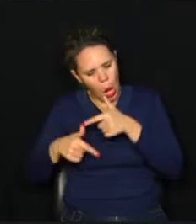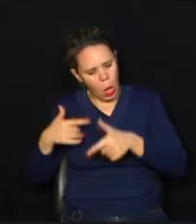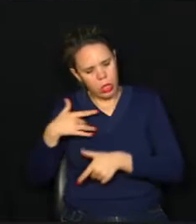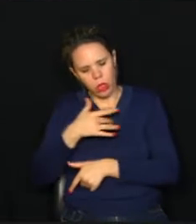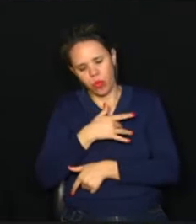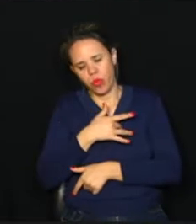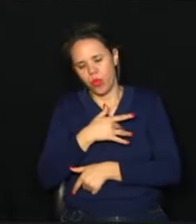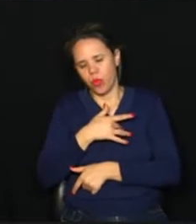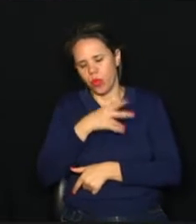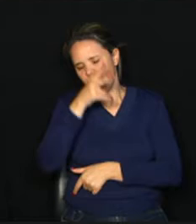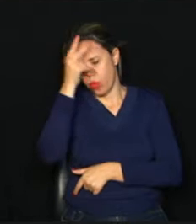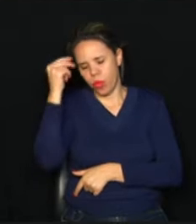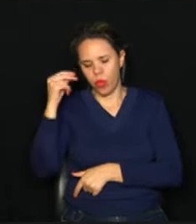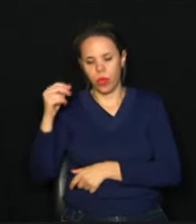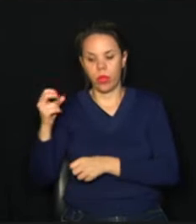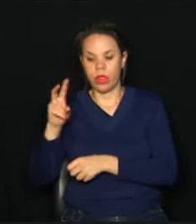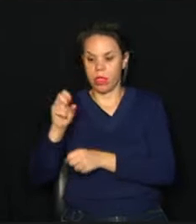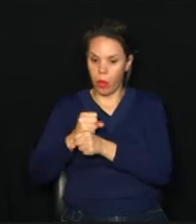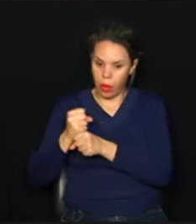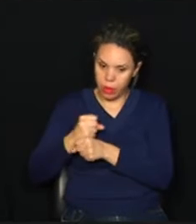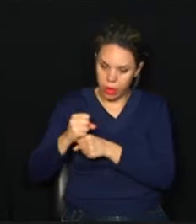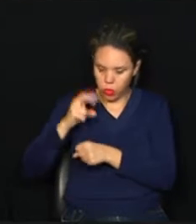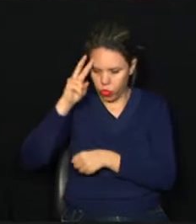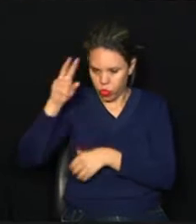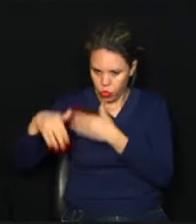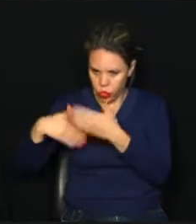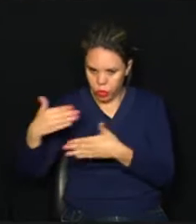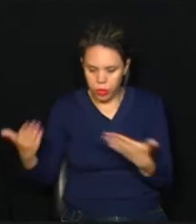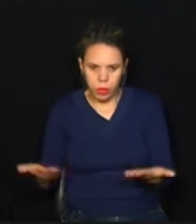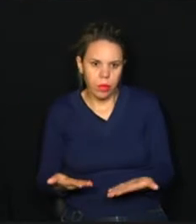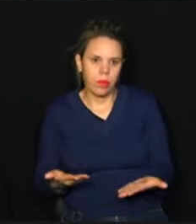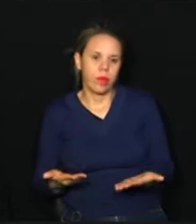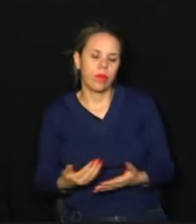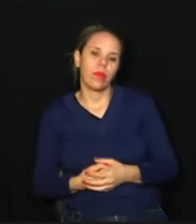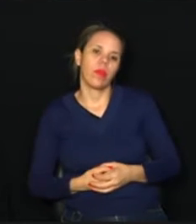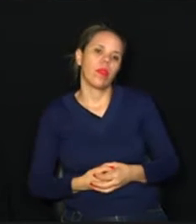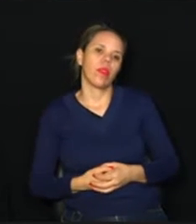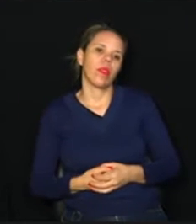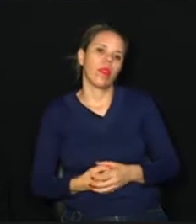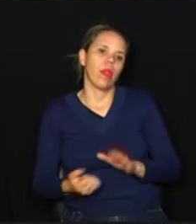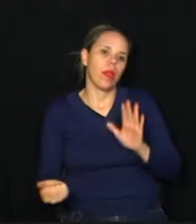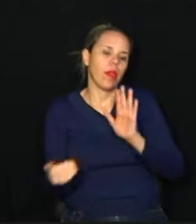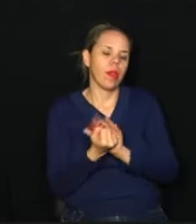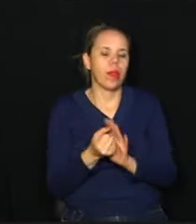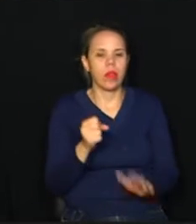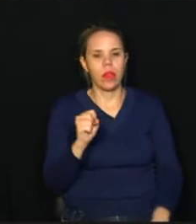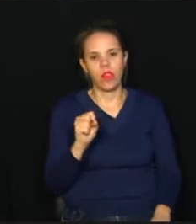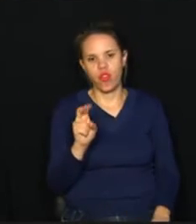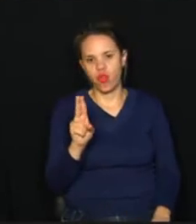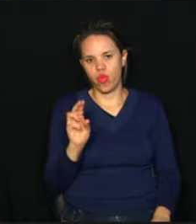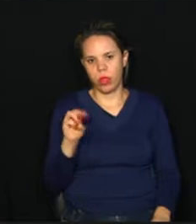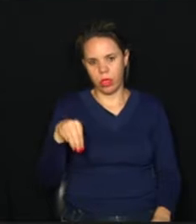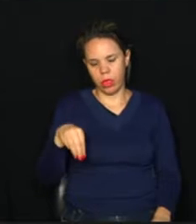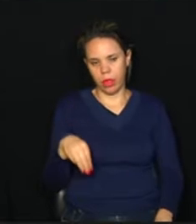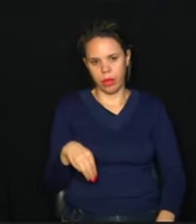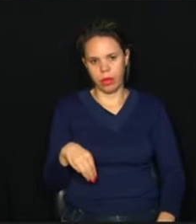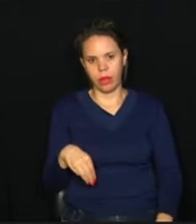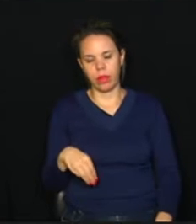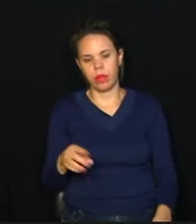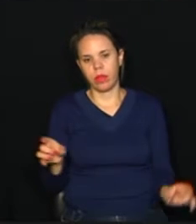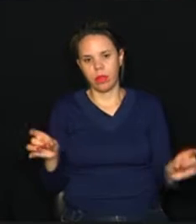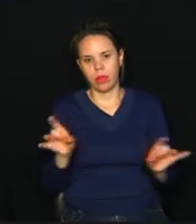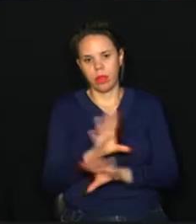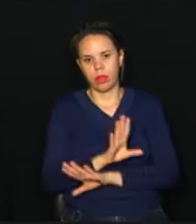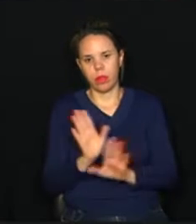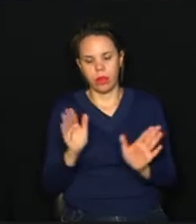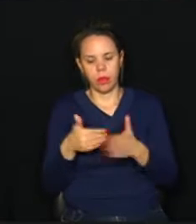anos, 50 anos de história, pelo menos com a designação da marca SUSEM. E acabou